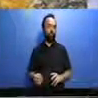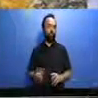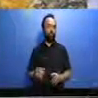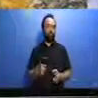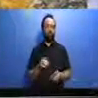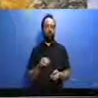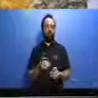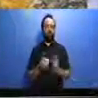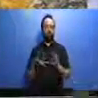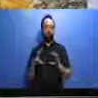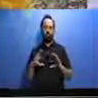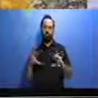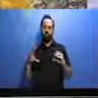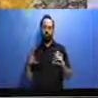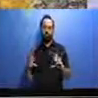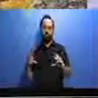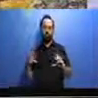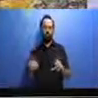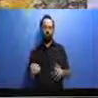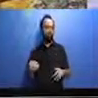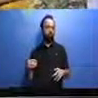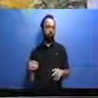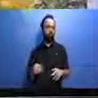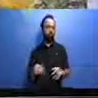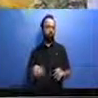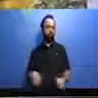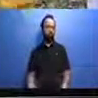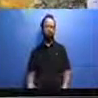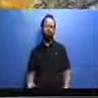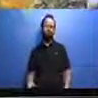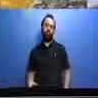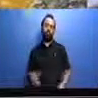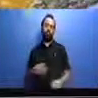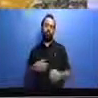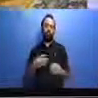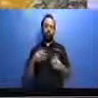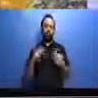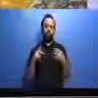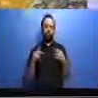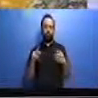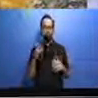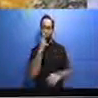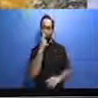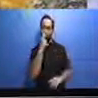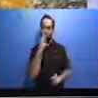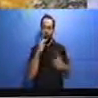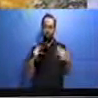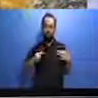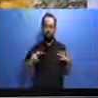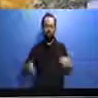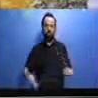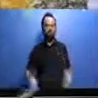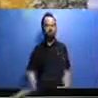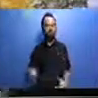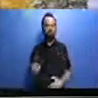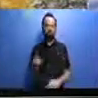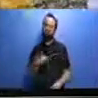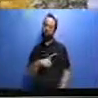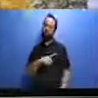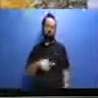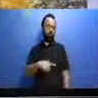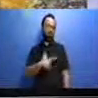colocaram características humanas, como olho, braços, pernas. Lógico que ela não tem essas estruturas no corpo